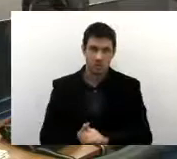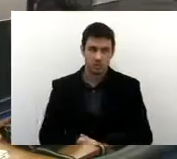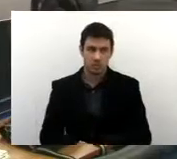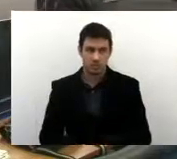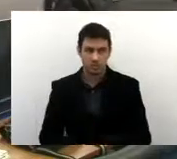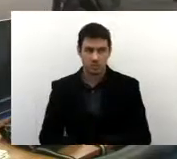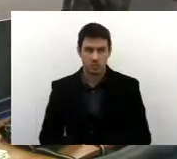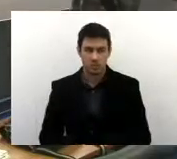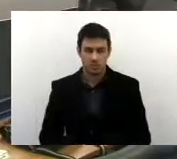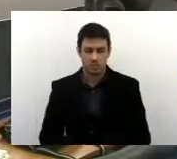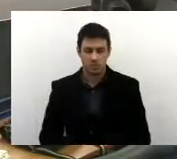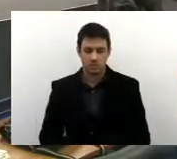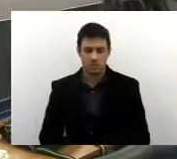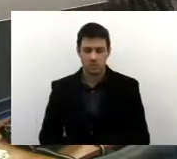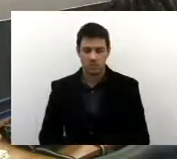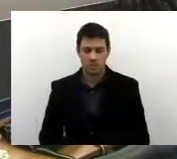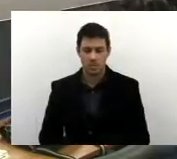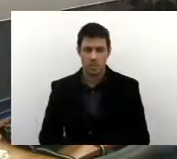Obrigado.